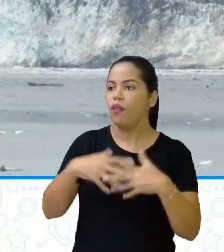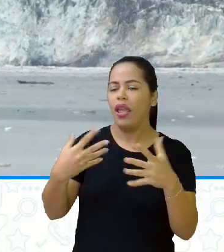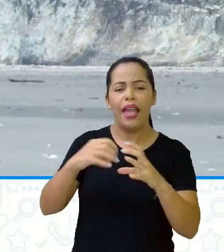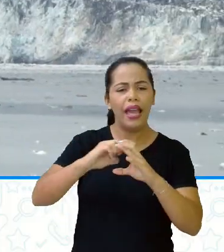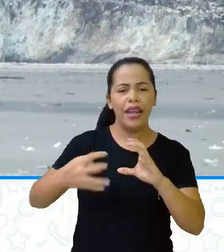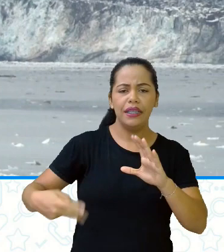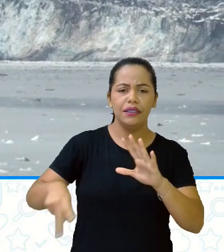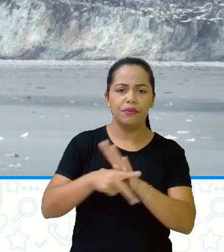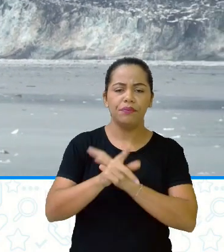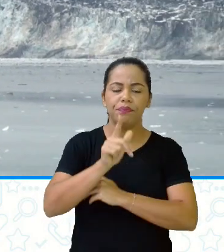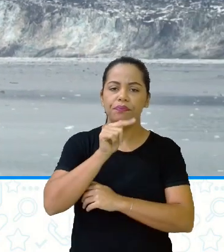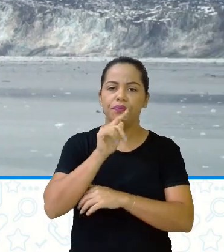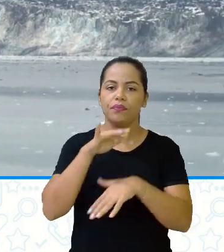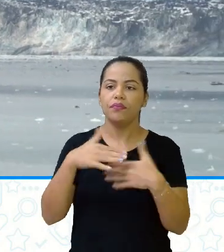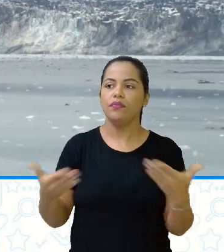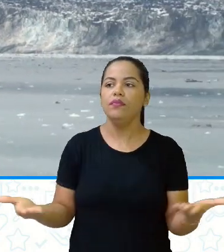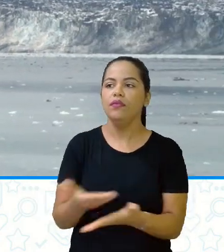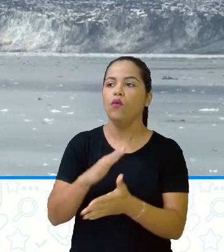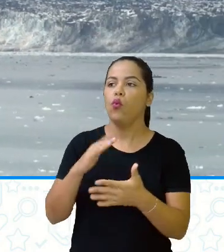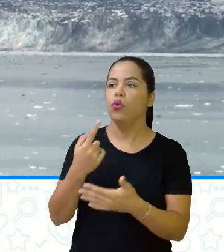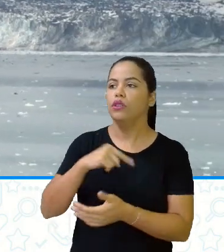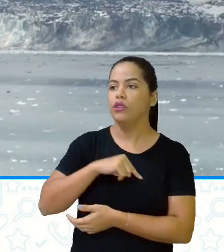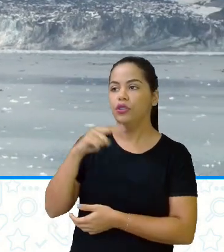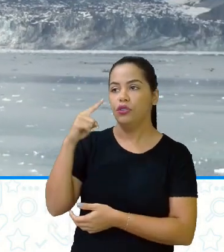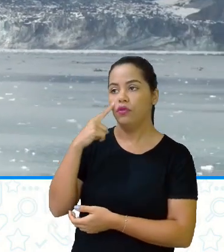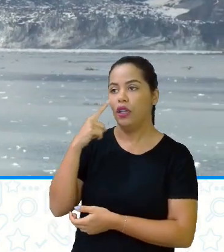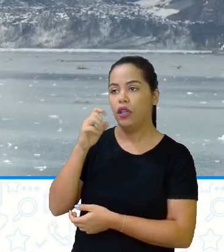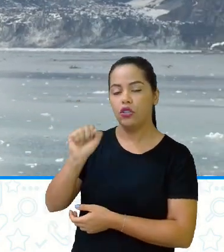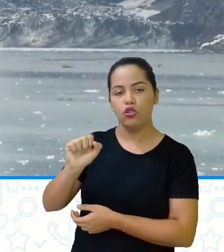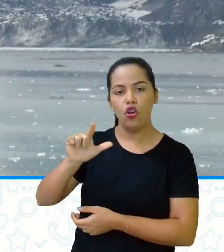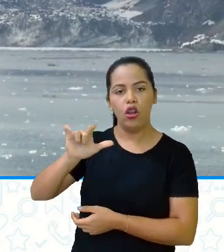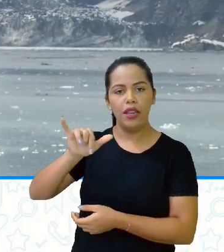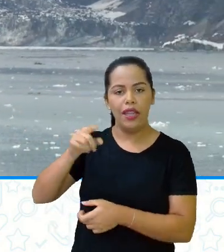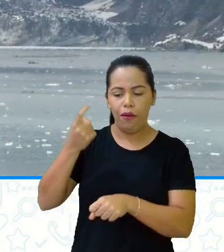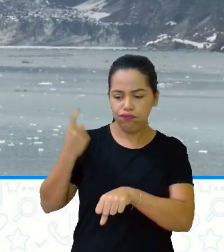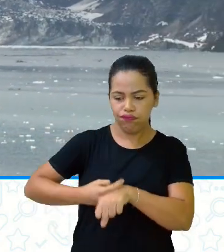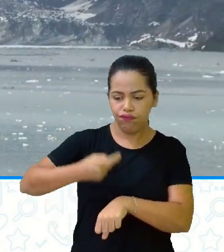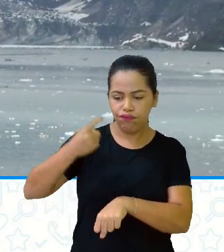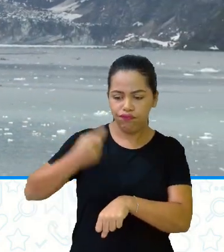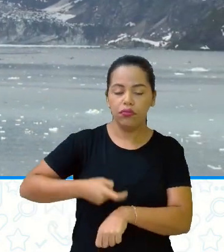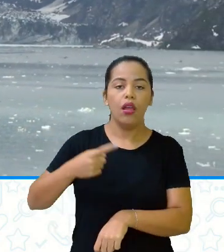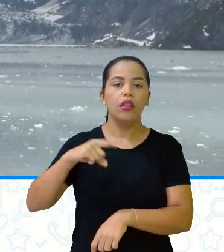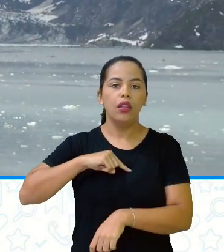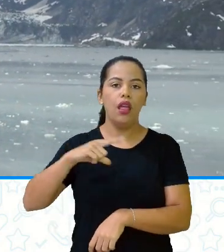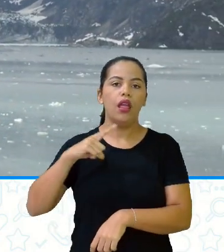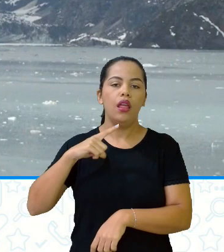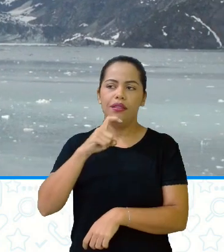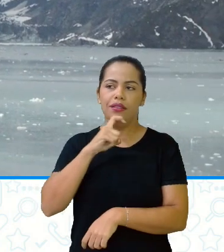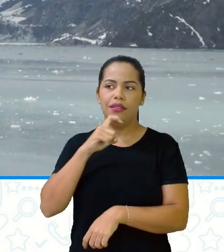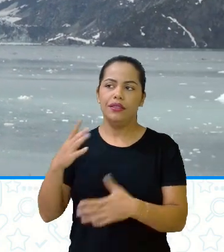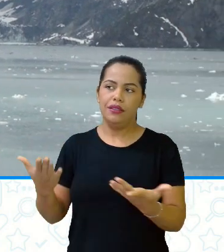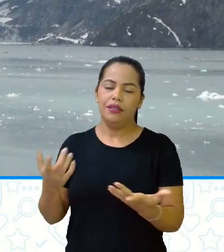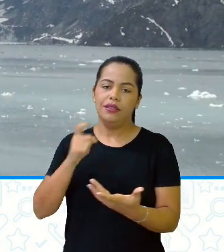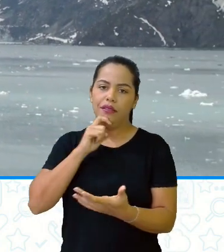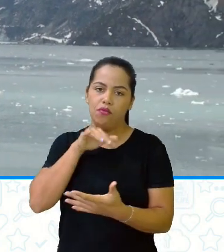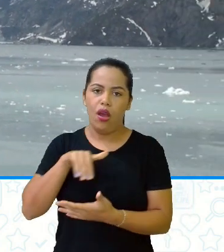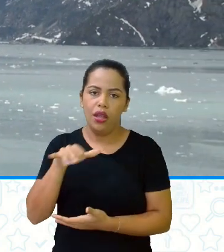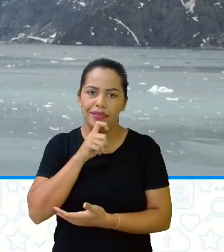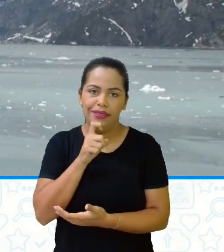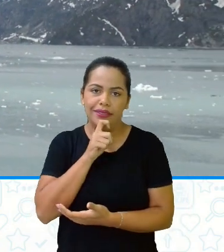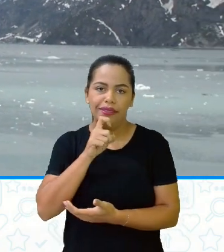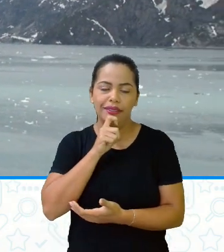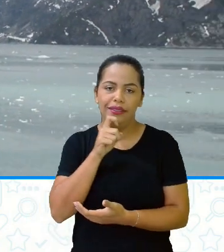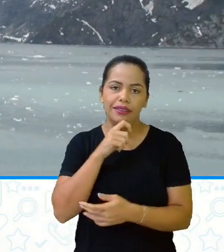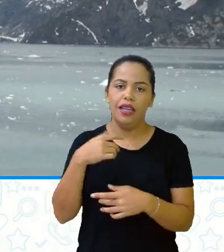água no estado sólido. O que a gente está vendo aqui? A gente está vendo uma região aparentemente muito fria. Por que a gente sabe